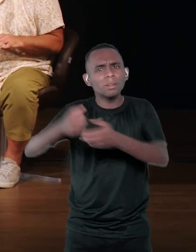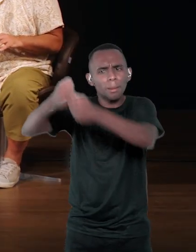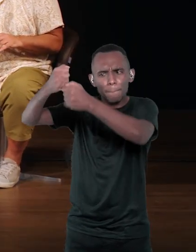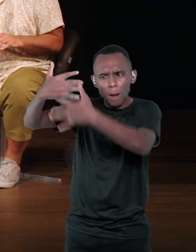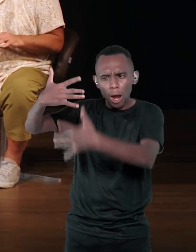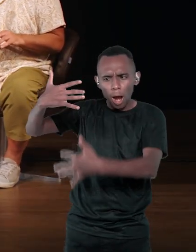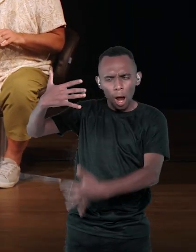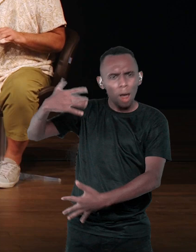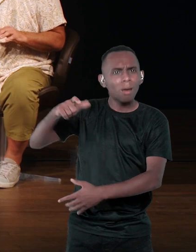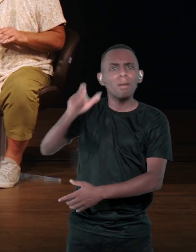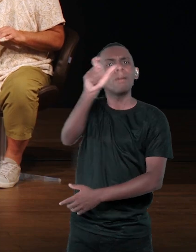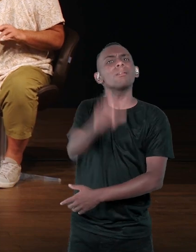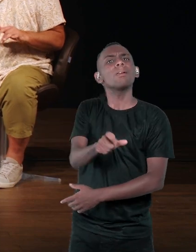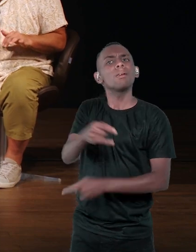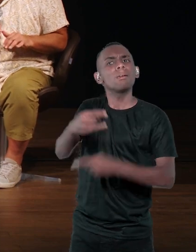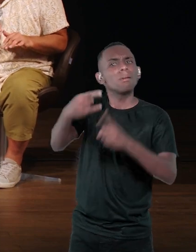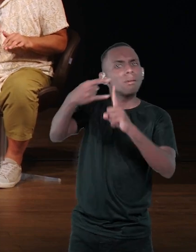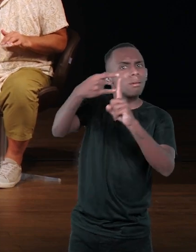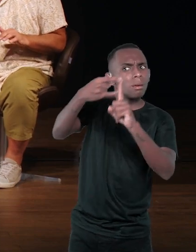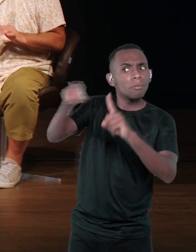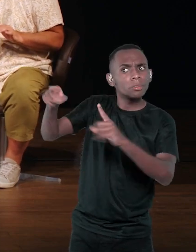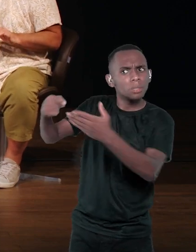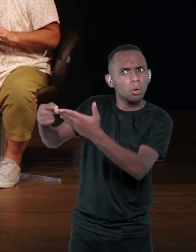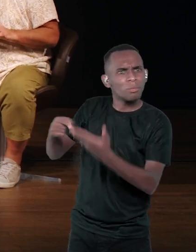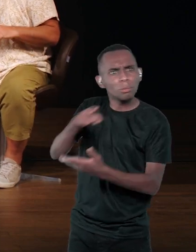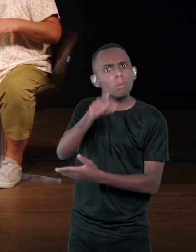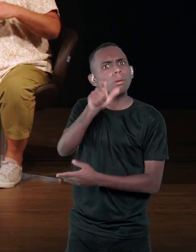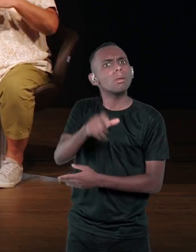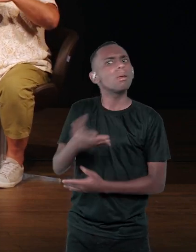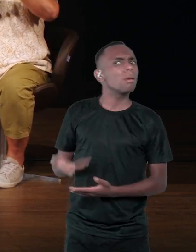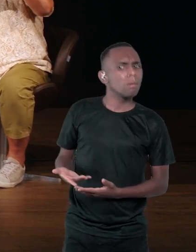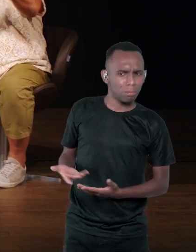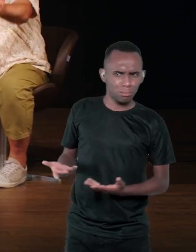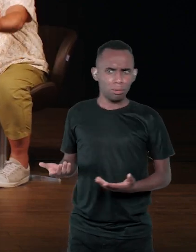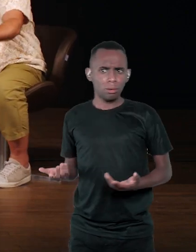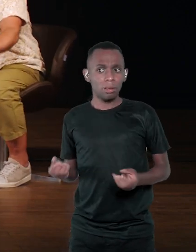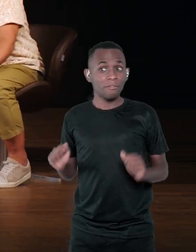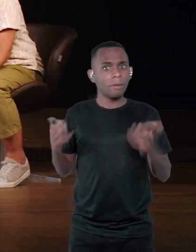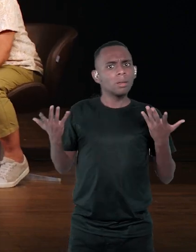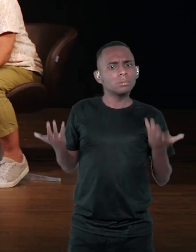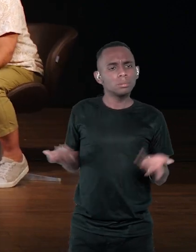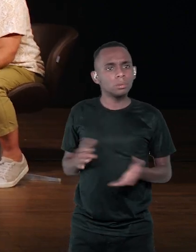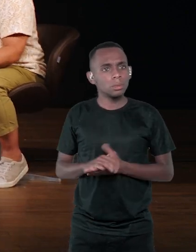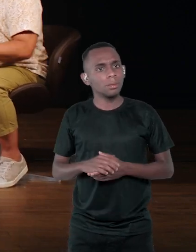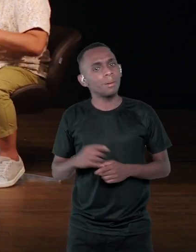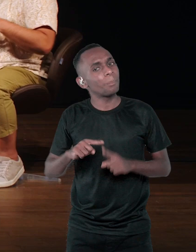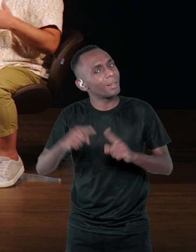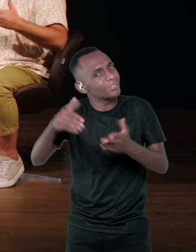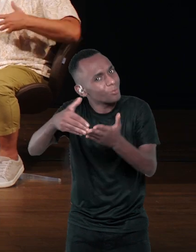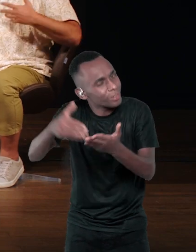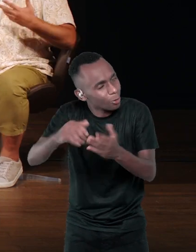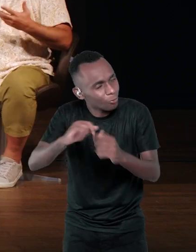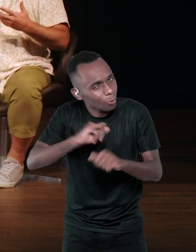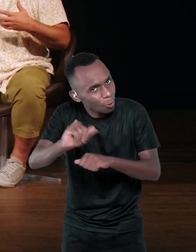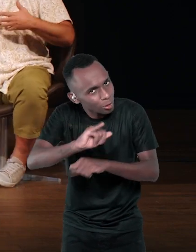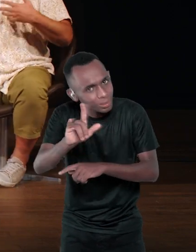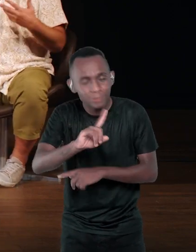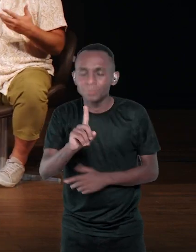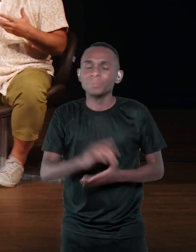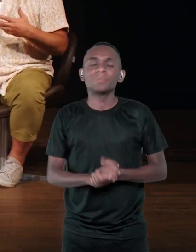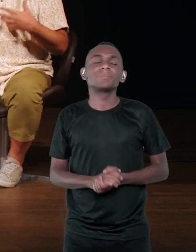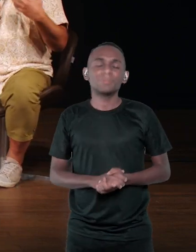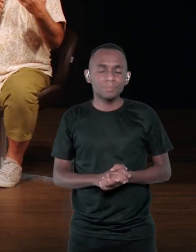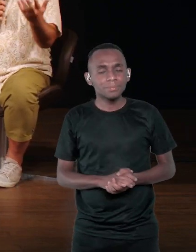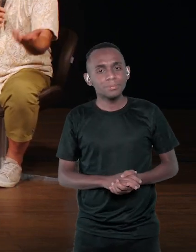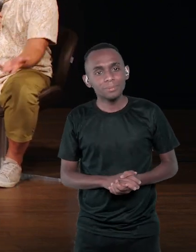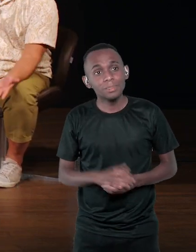quem é ela? Você que convidou? E ninguém sabe. E aí tem um desfecho que eu também não vou contar como é. Mas tudo isso não era...